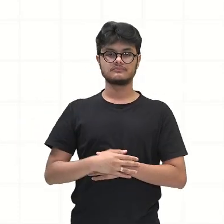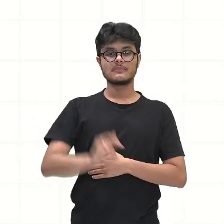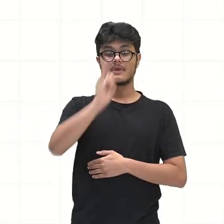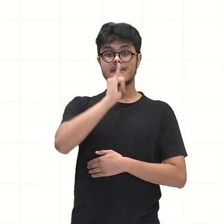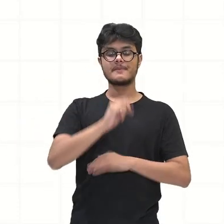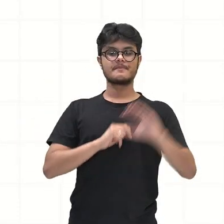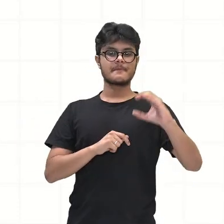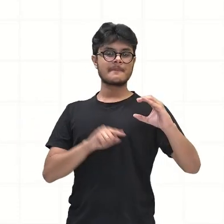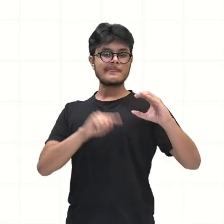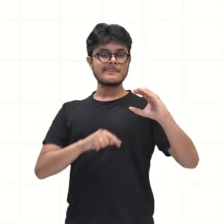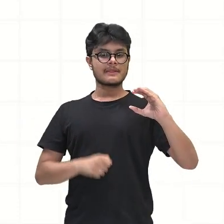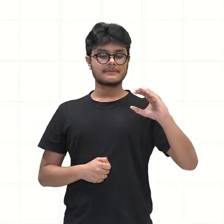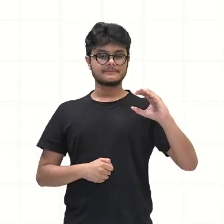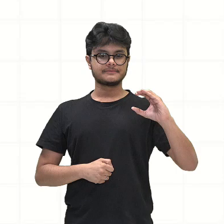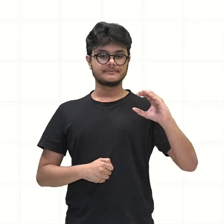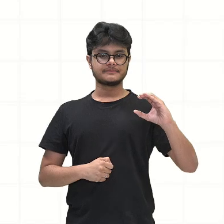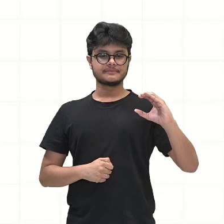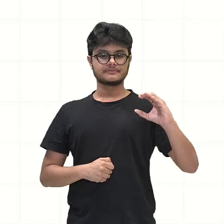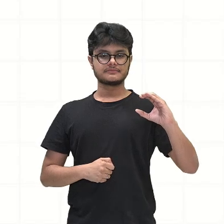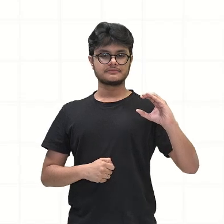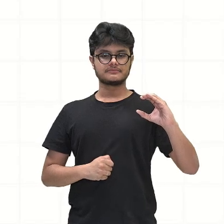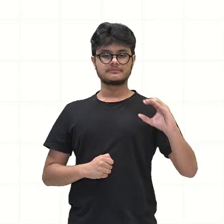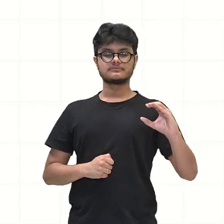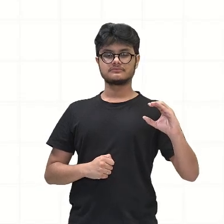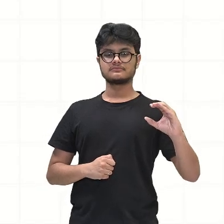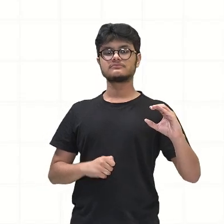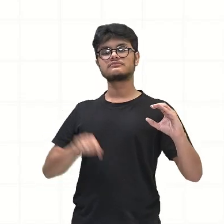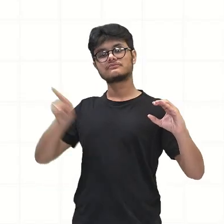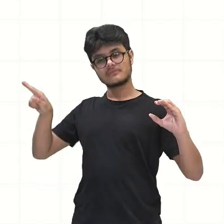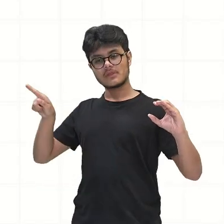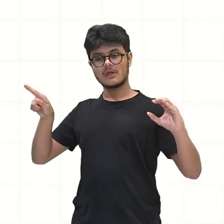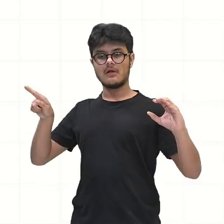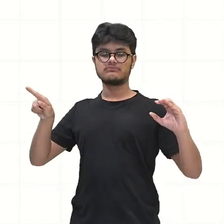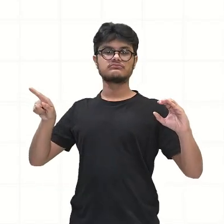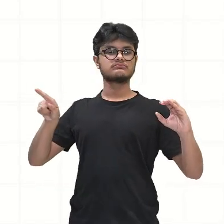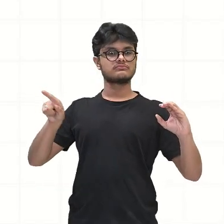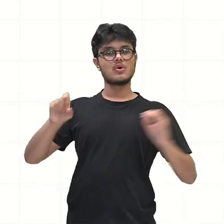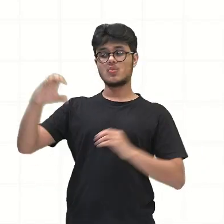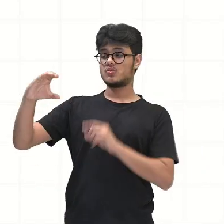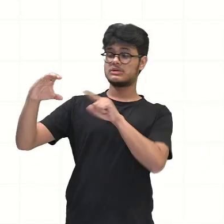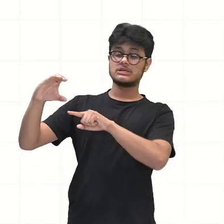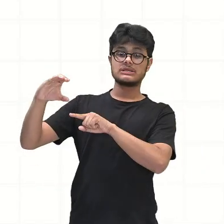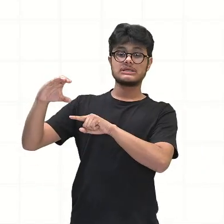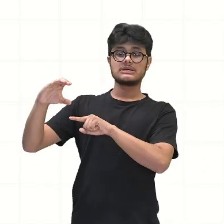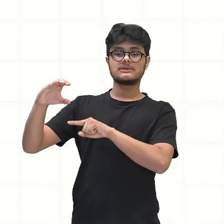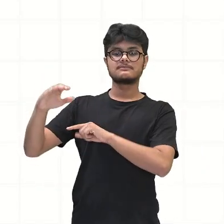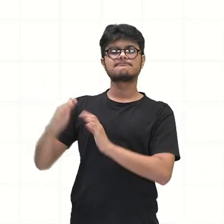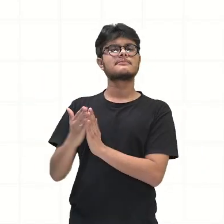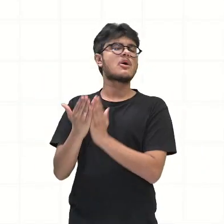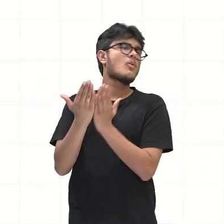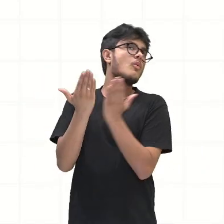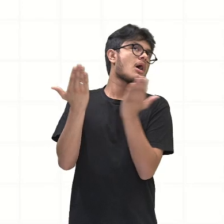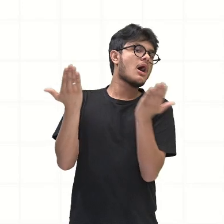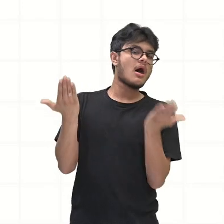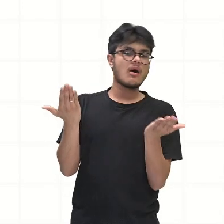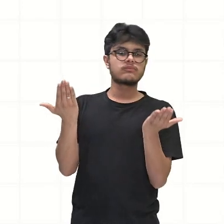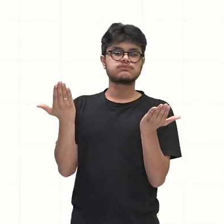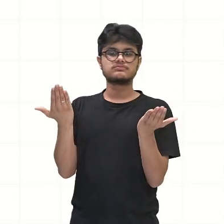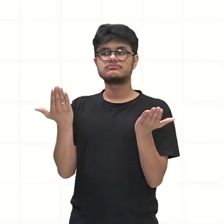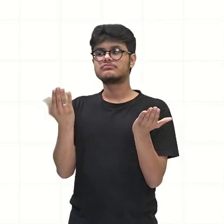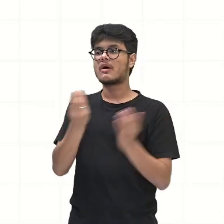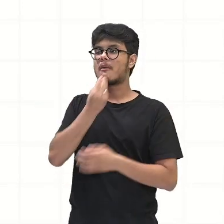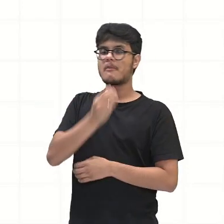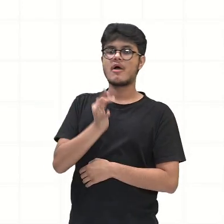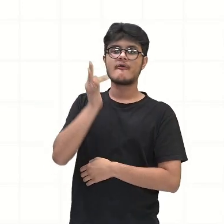C, a probabilidade de acontecer o evento C, a gente escreve assim, ó. P de probabilidade